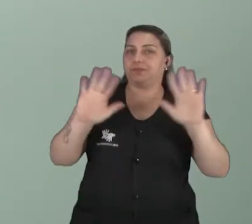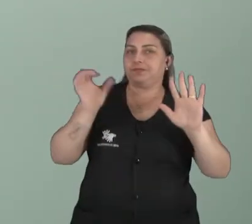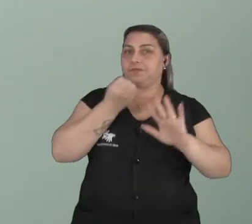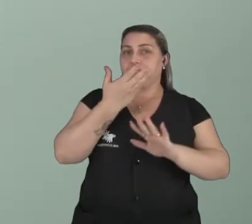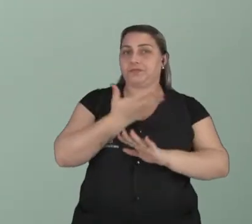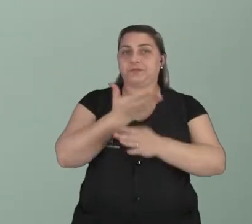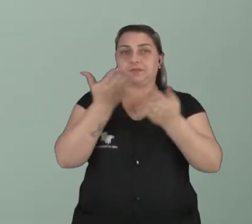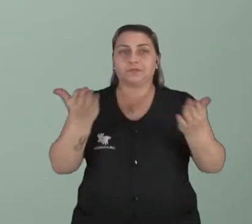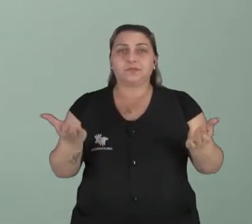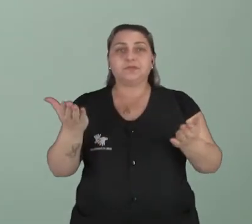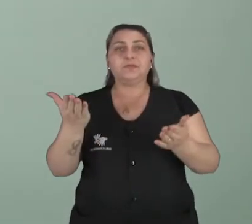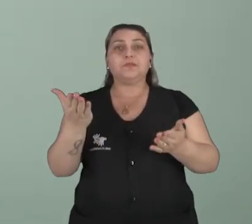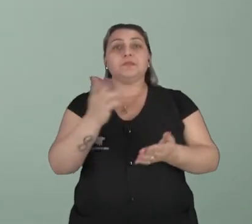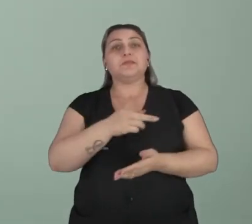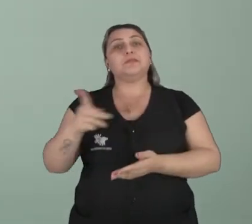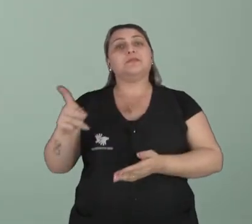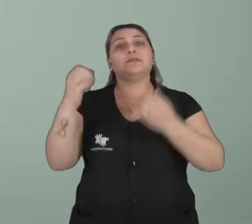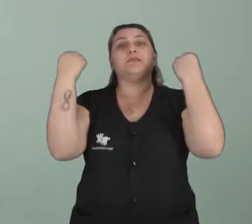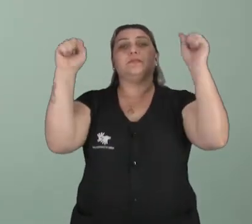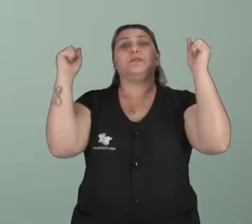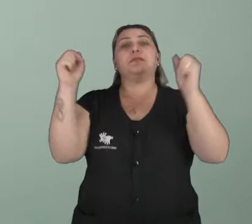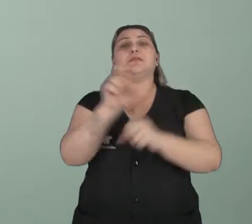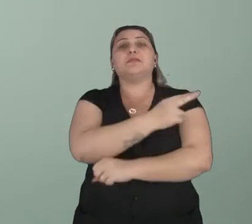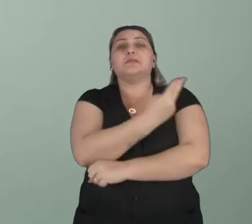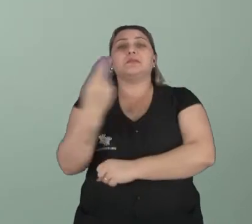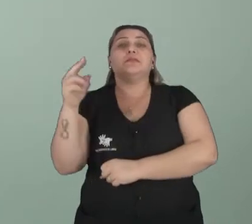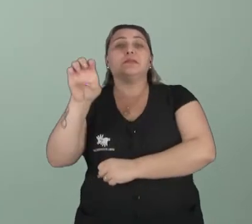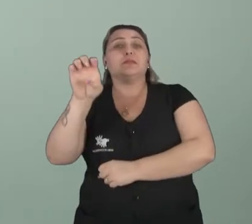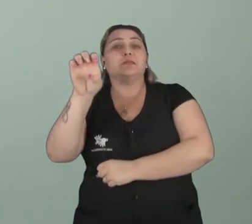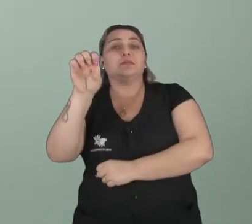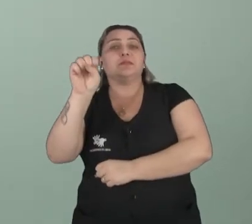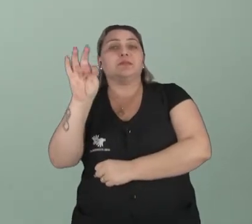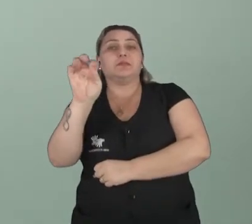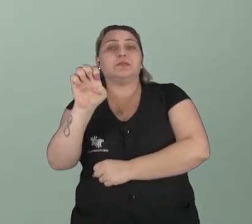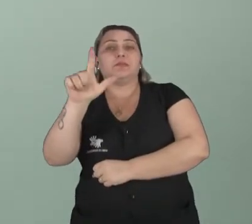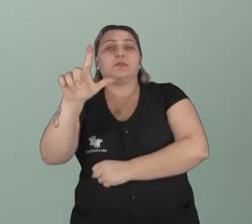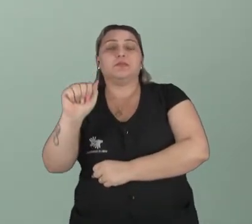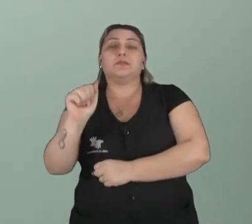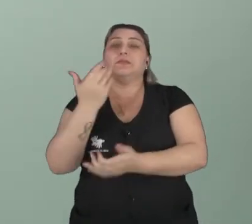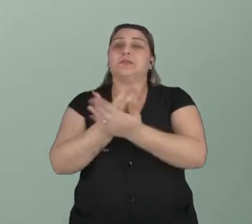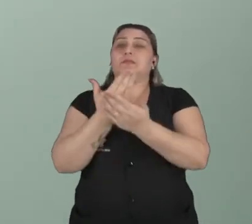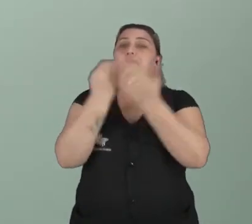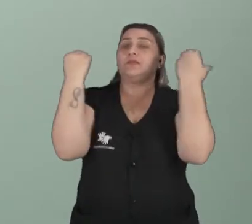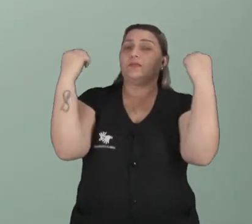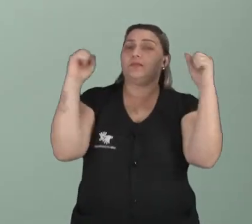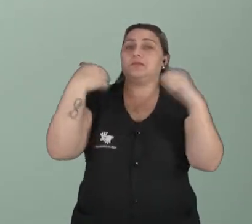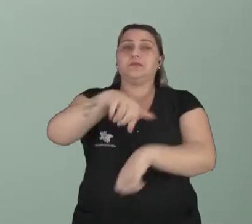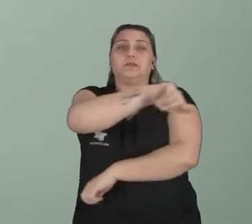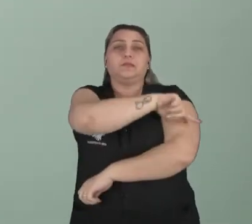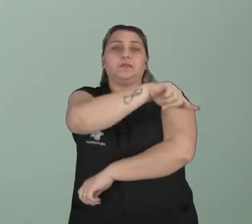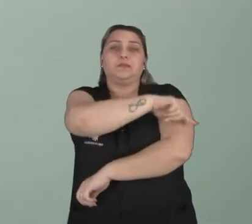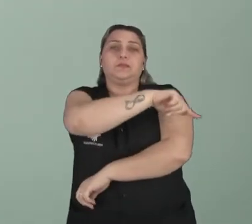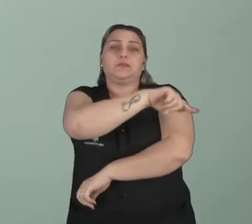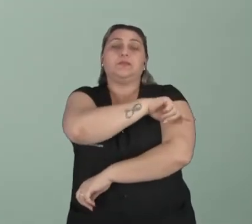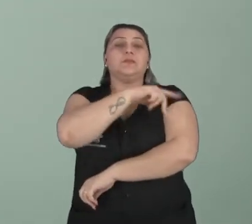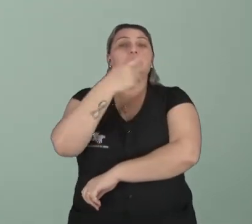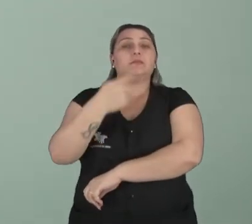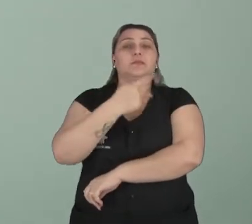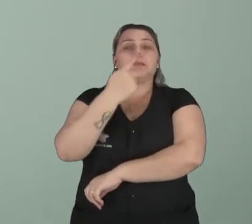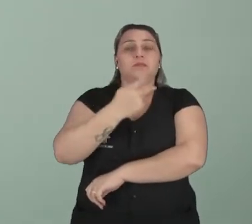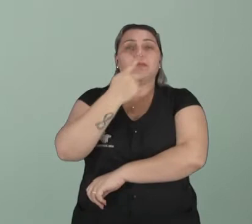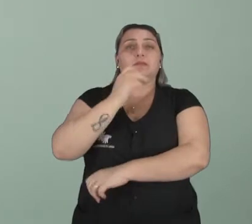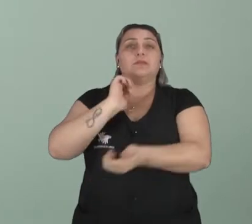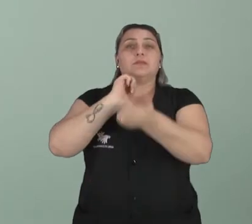Olá, tudo bem? Eu me chamo Estela, sou professora de Educação Física e na aula de Educação Física para o sétimo ano nós vamos falar